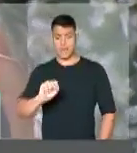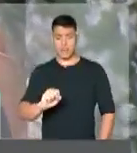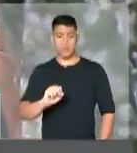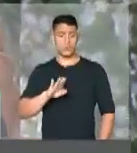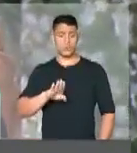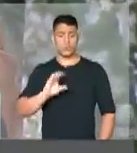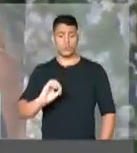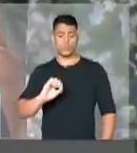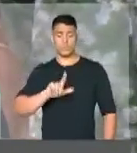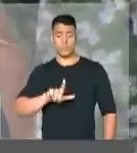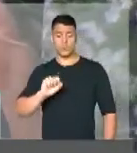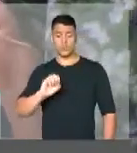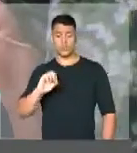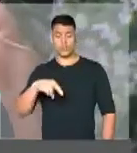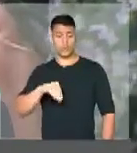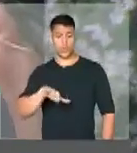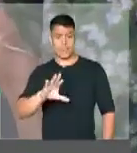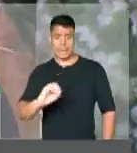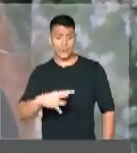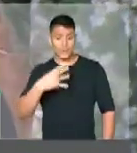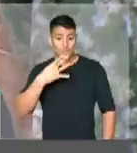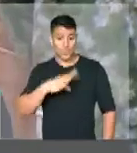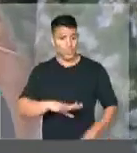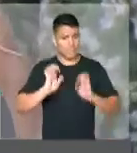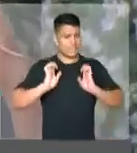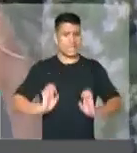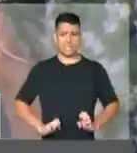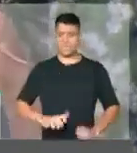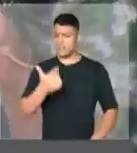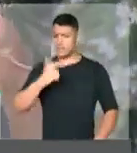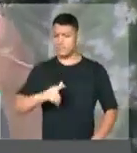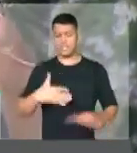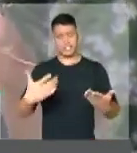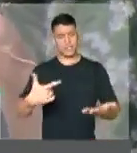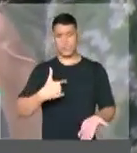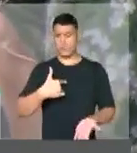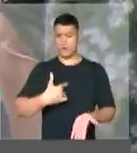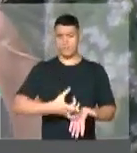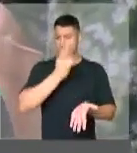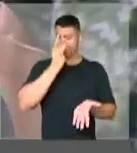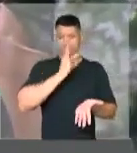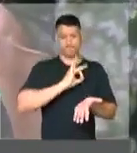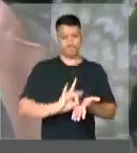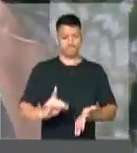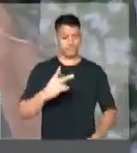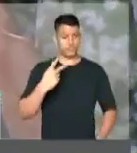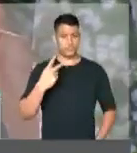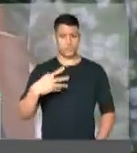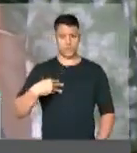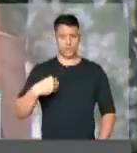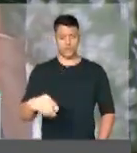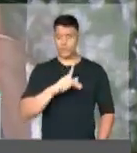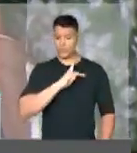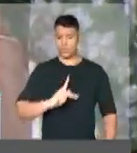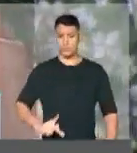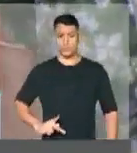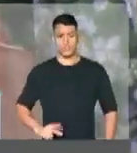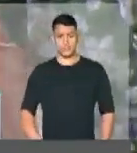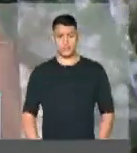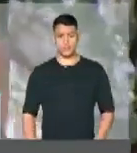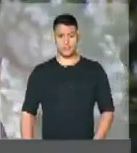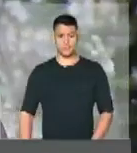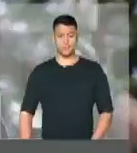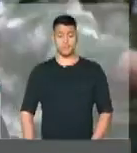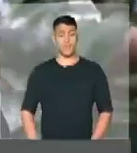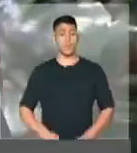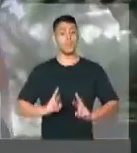ele não consiga valorizar a democracia. É lamentável. Meu repúdio ao filho do presidente. A democracia está acima das nossas diferenças. E